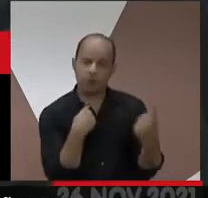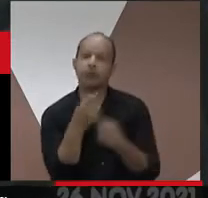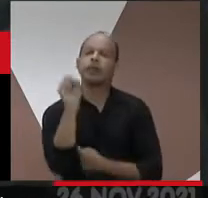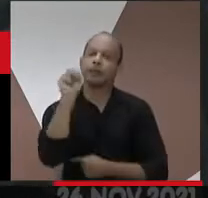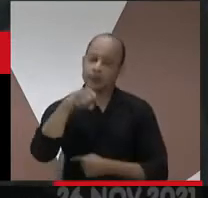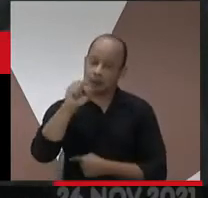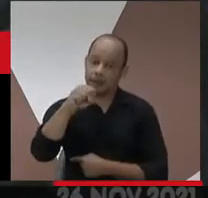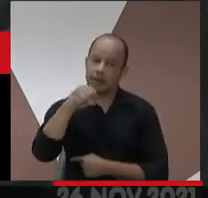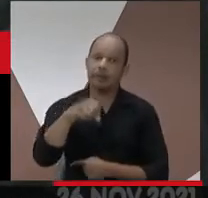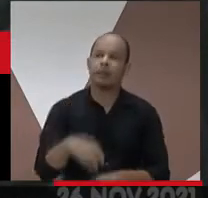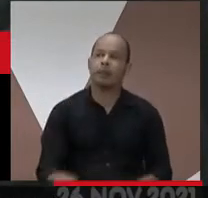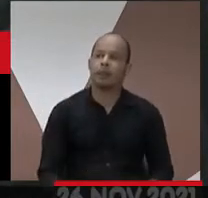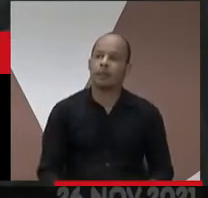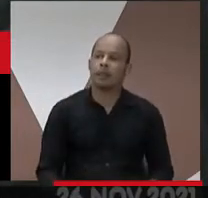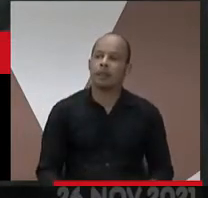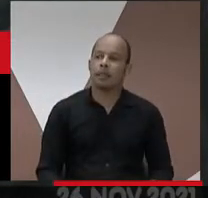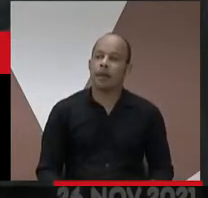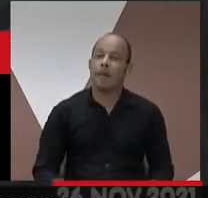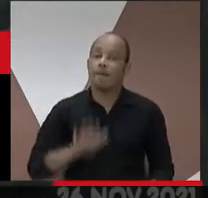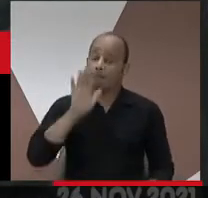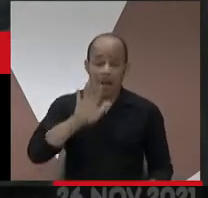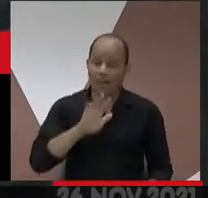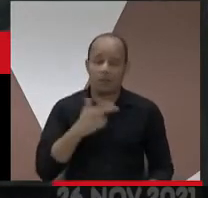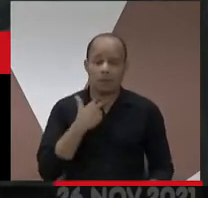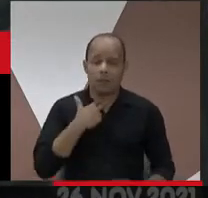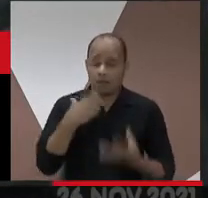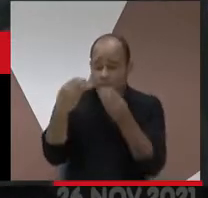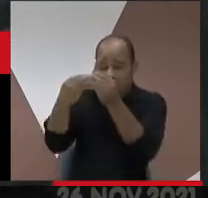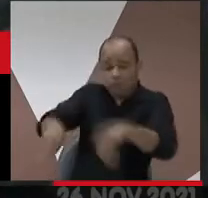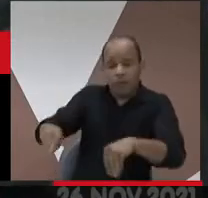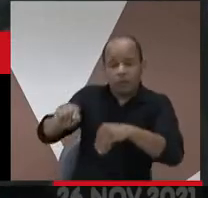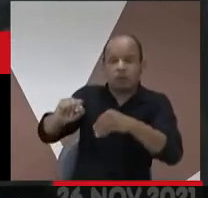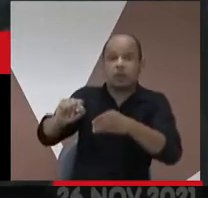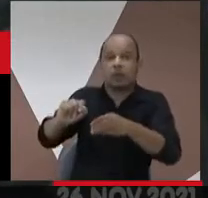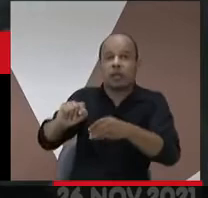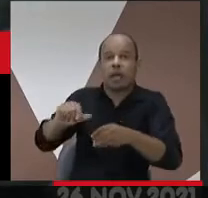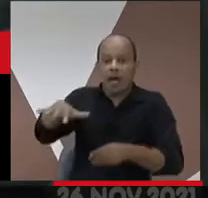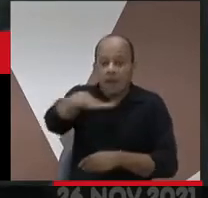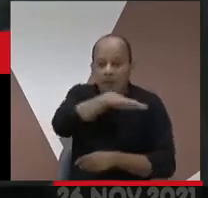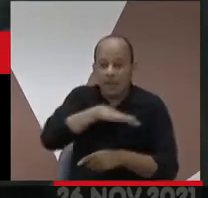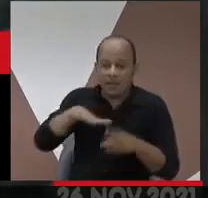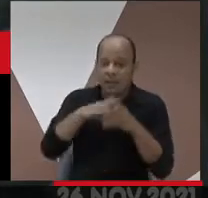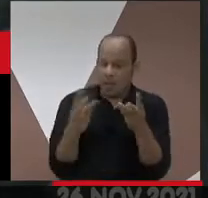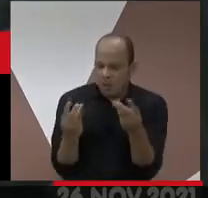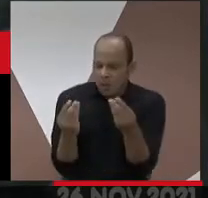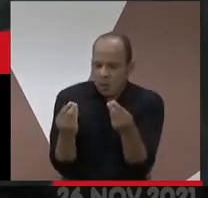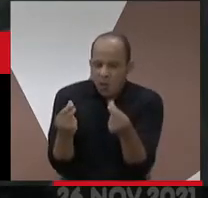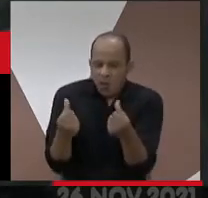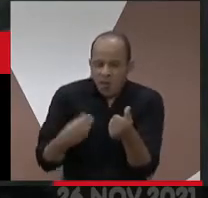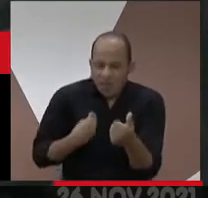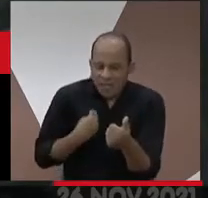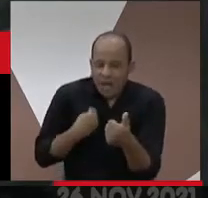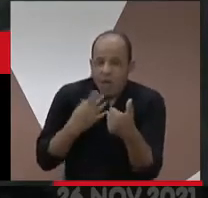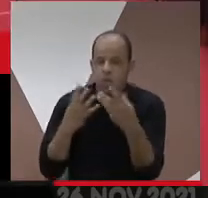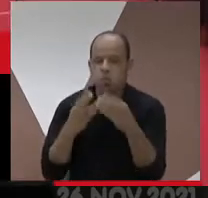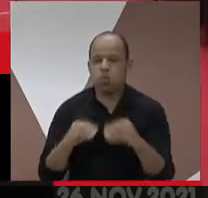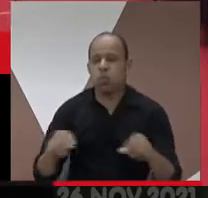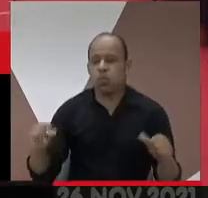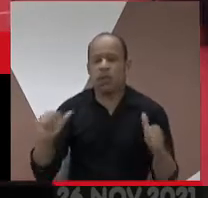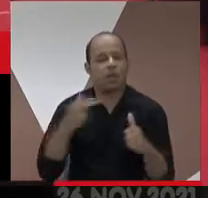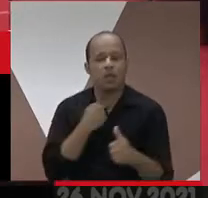contorne, mas que não traga prejuízo ambiental e de qualidade de vida para os nossos municípios. Muito obrigada.